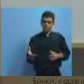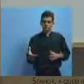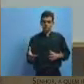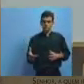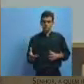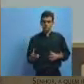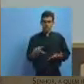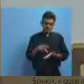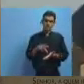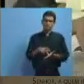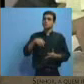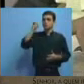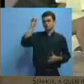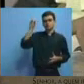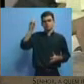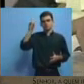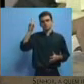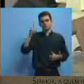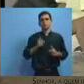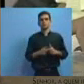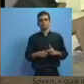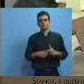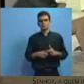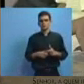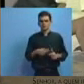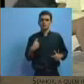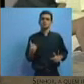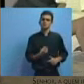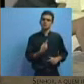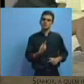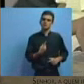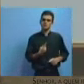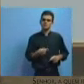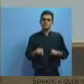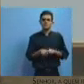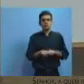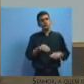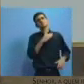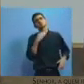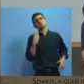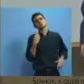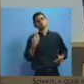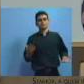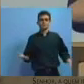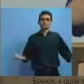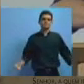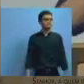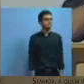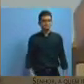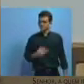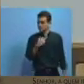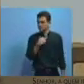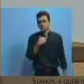vida. Estamos mergulhados nessa sepultura que o texto fala três vezes. Que o Deus